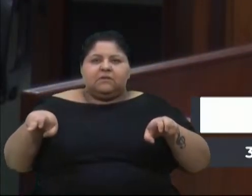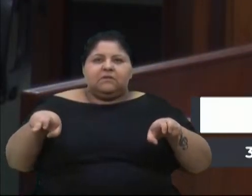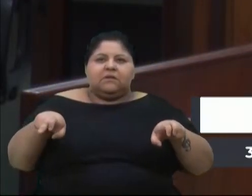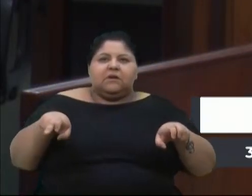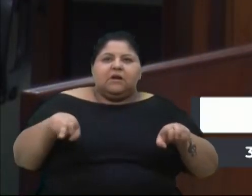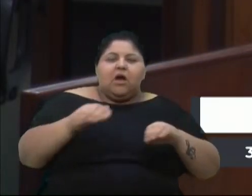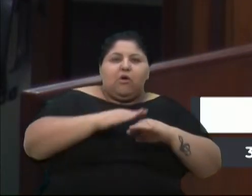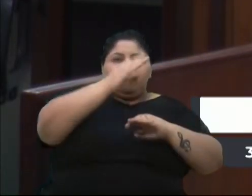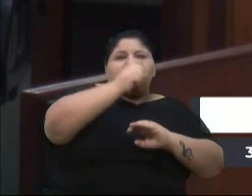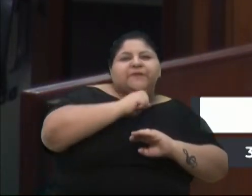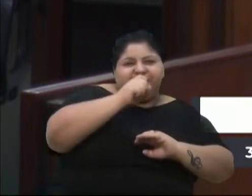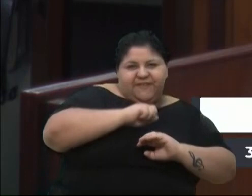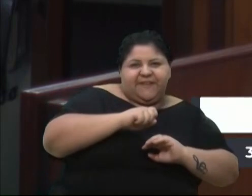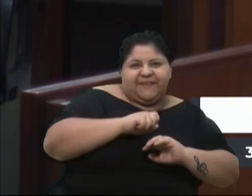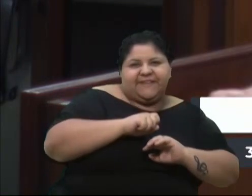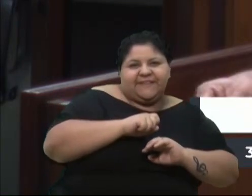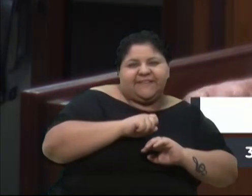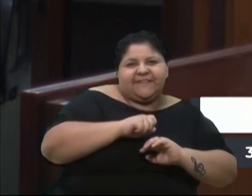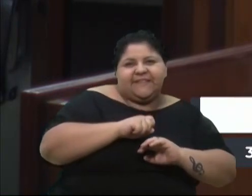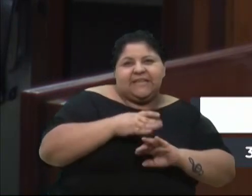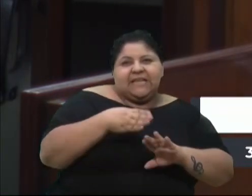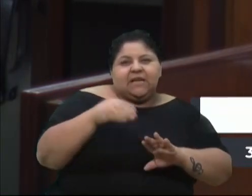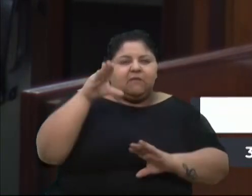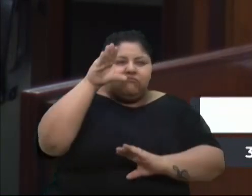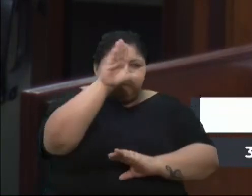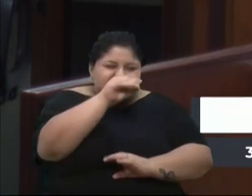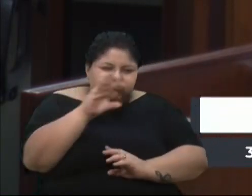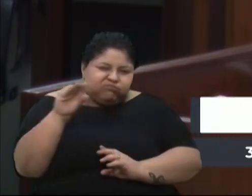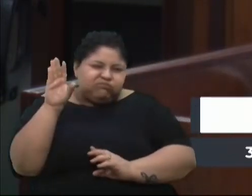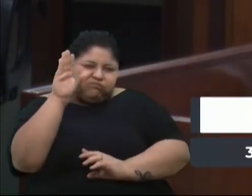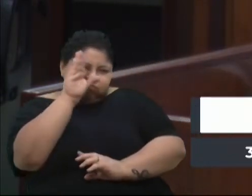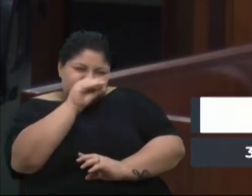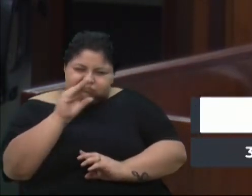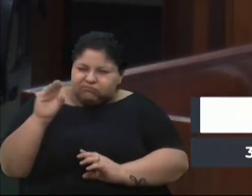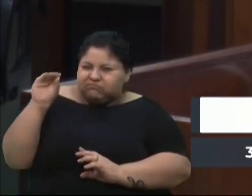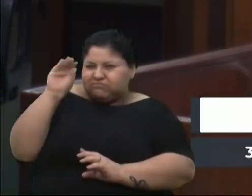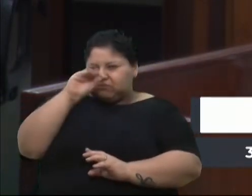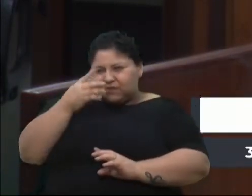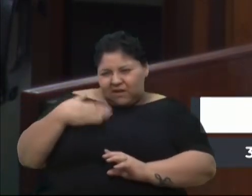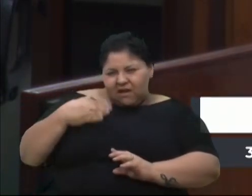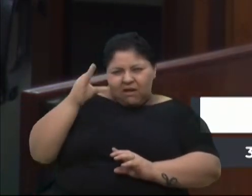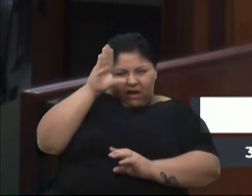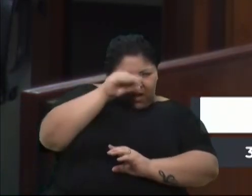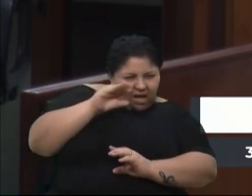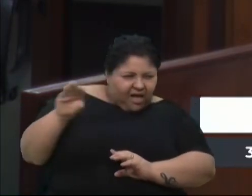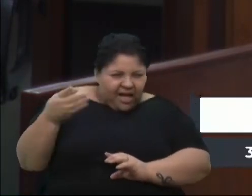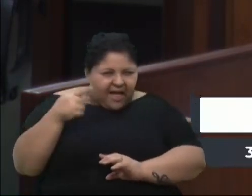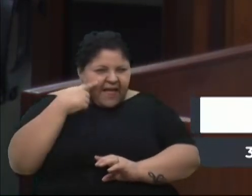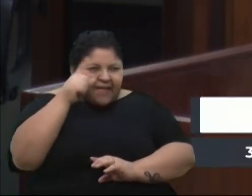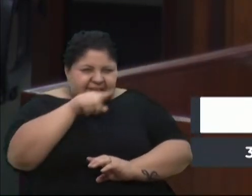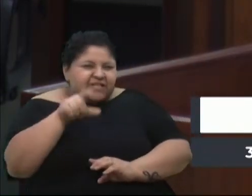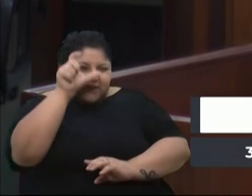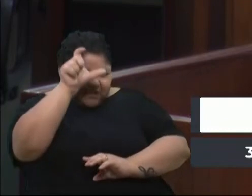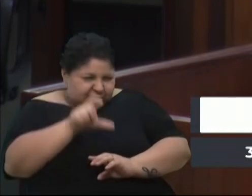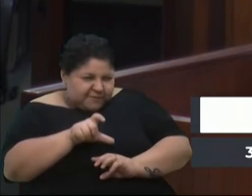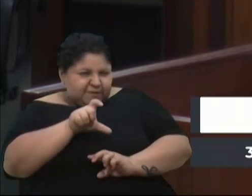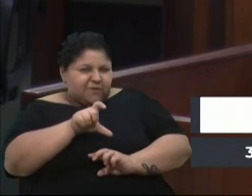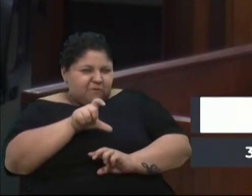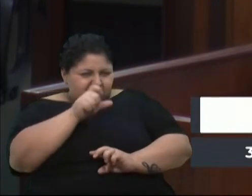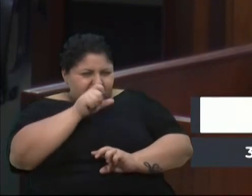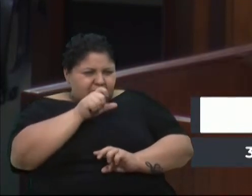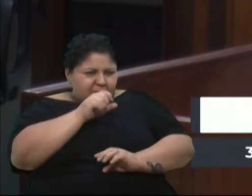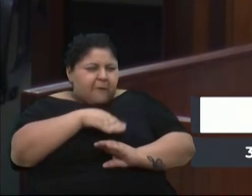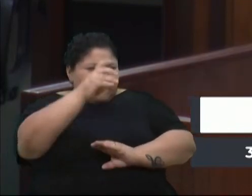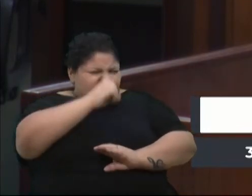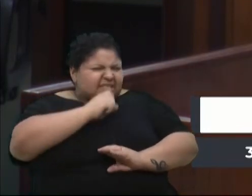fico fazendo uma vistoria, olhando como é que está se comportando, a gente vê as pessoas de idade sentadas. Um ótimo projeto